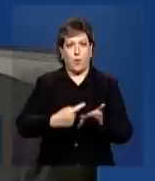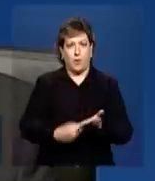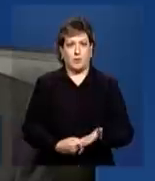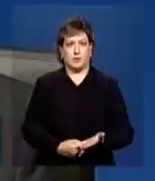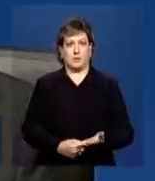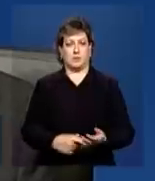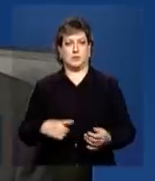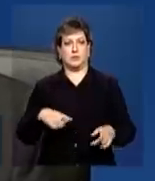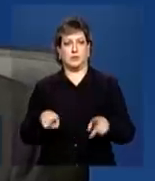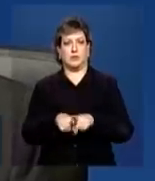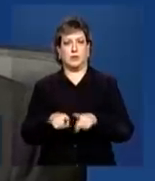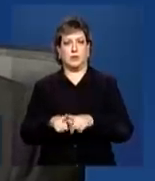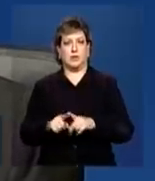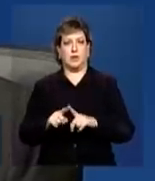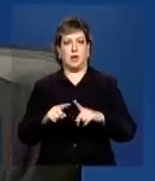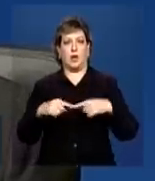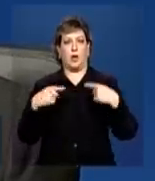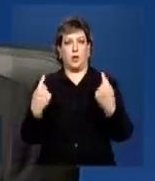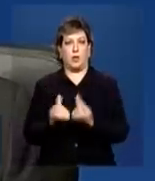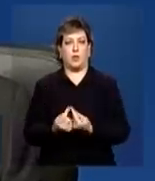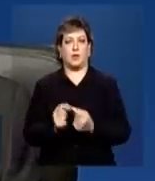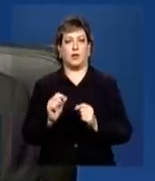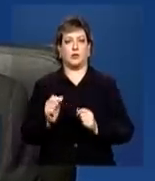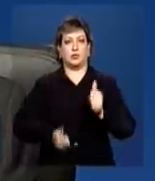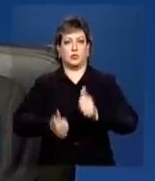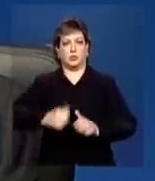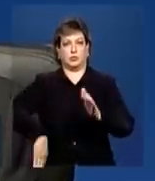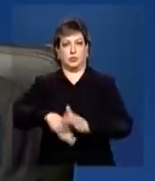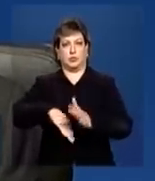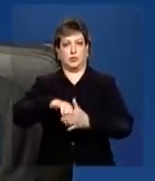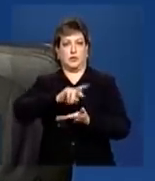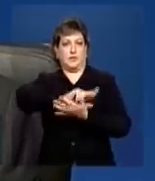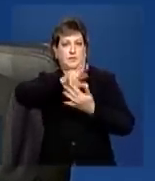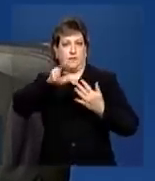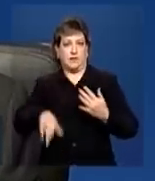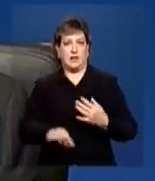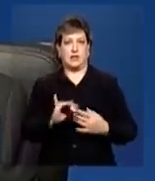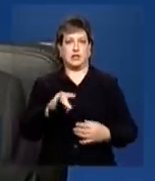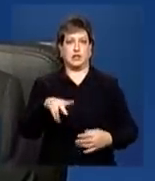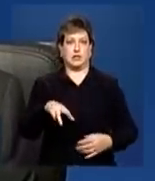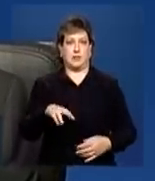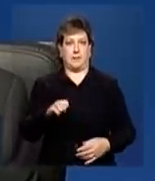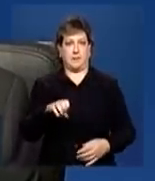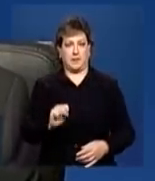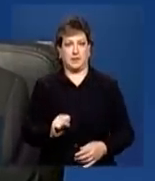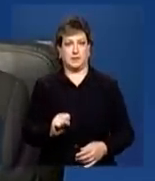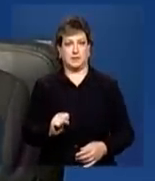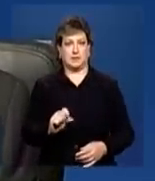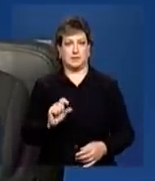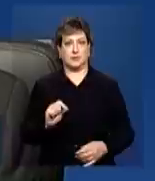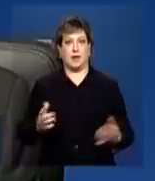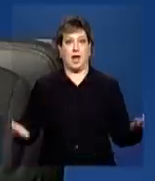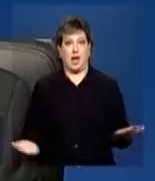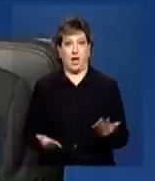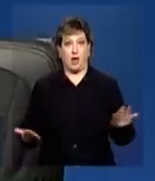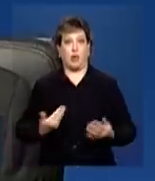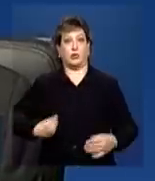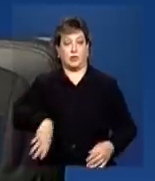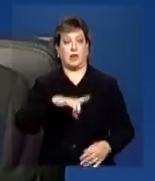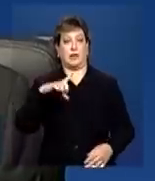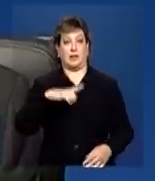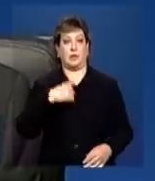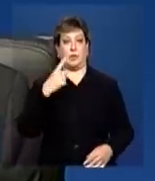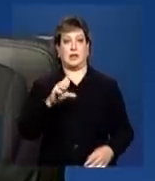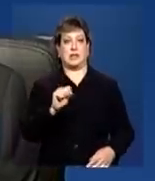Reunindo jogadores de diferentes times. O saldo dessa reunião é que, desse combinado, agora nós temos uma seleção integrada,